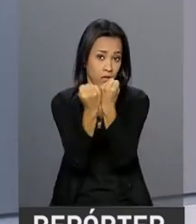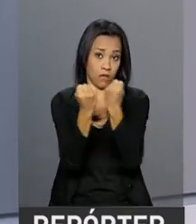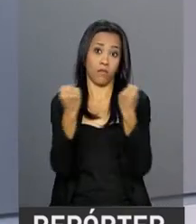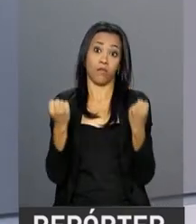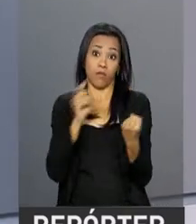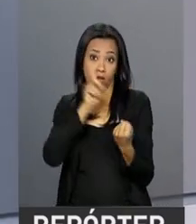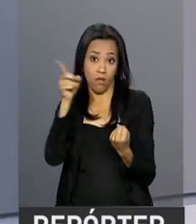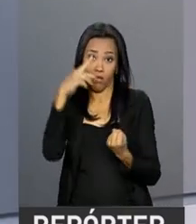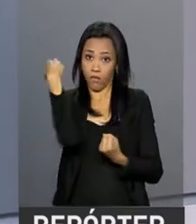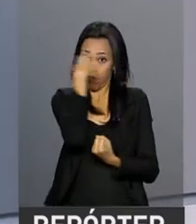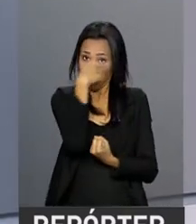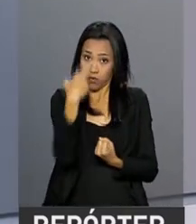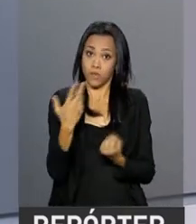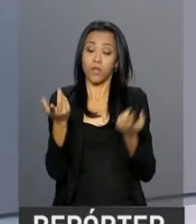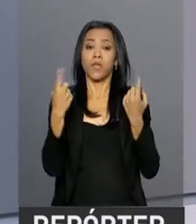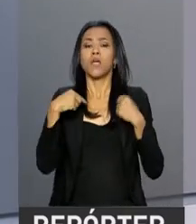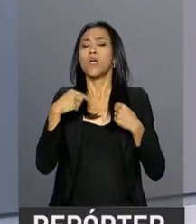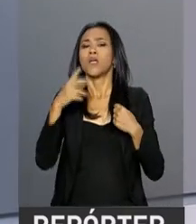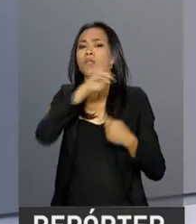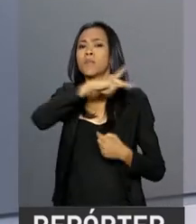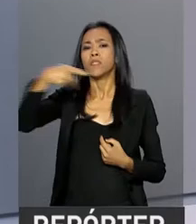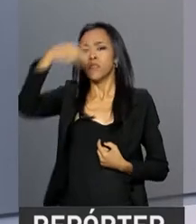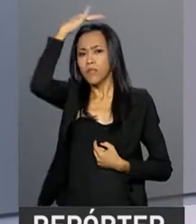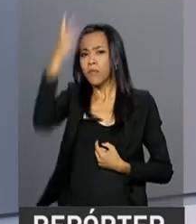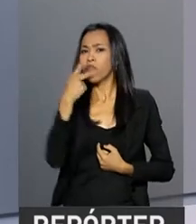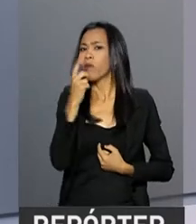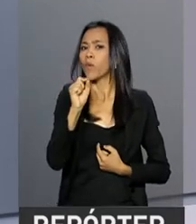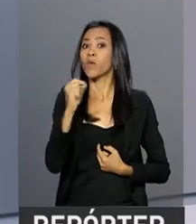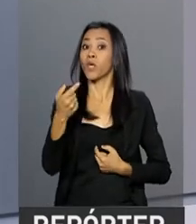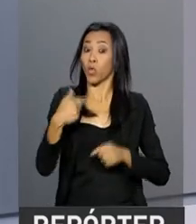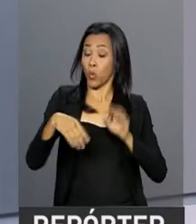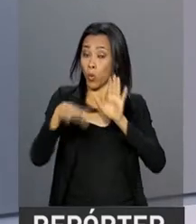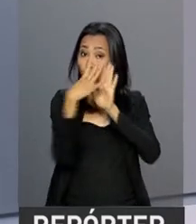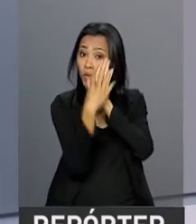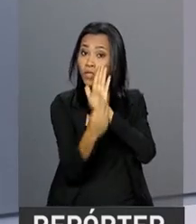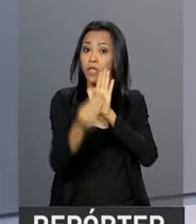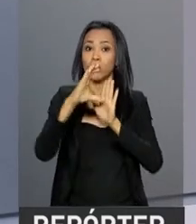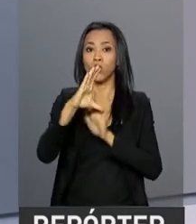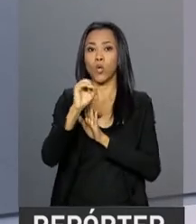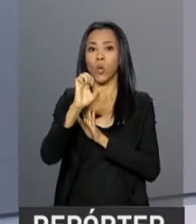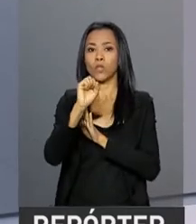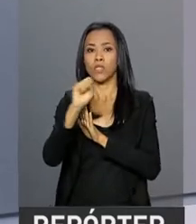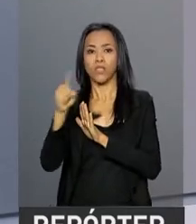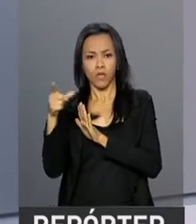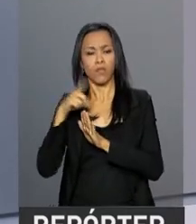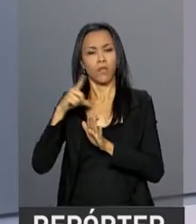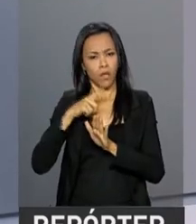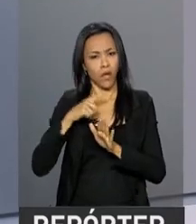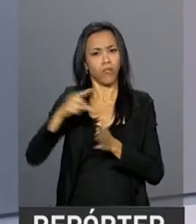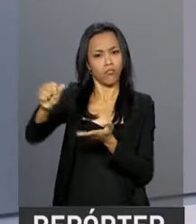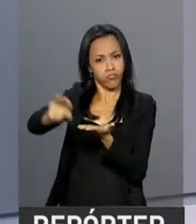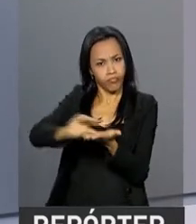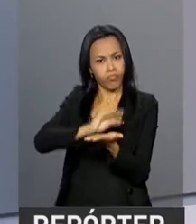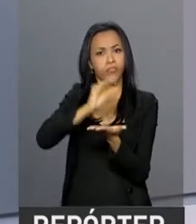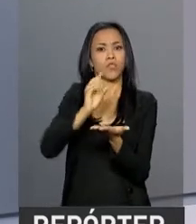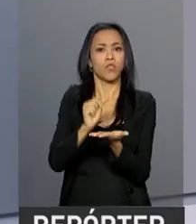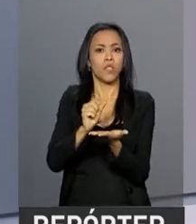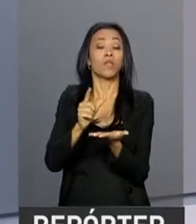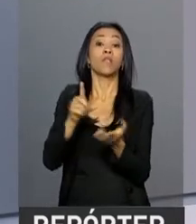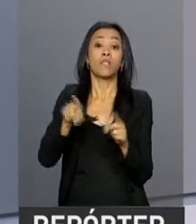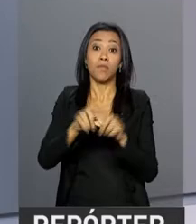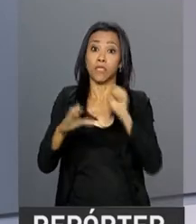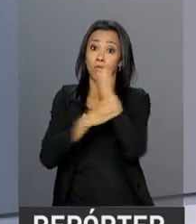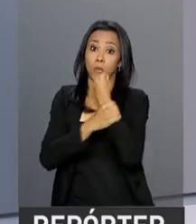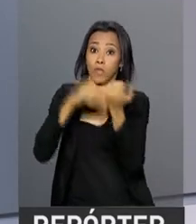Brasil. Temer destacou que o programa de concessões garante segurança jurídica, retorno financeiro e é uma oportunidade para